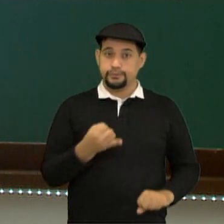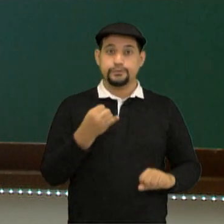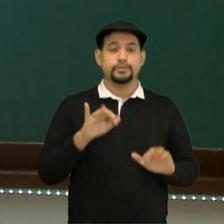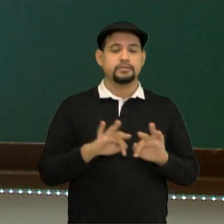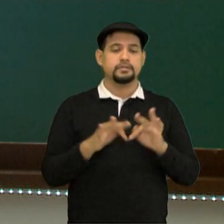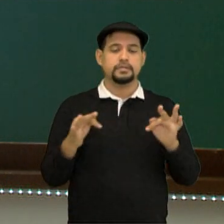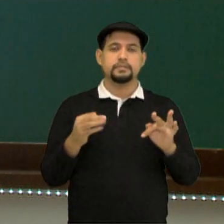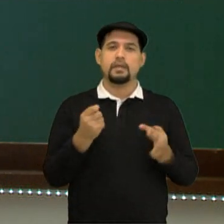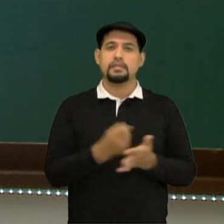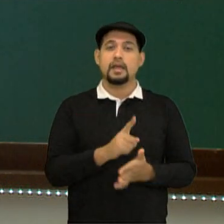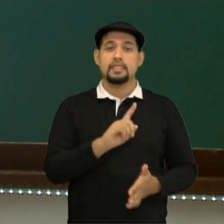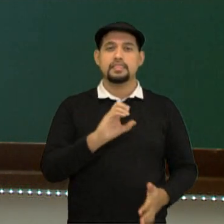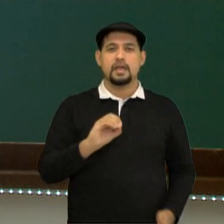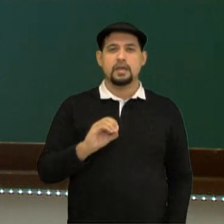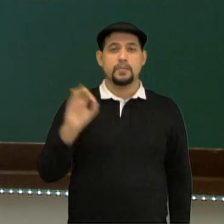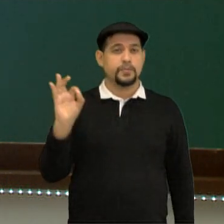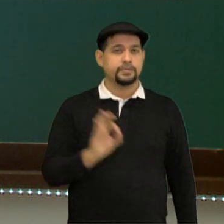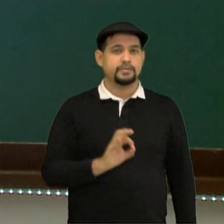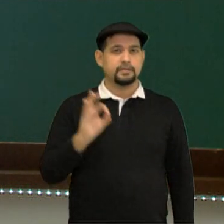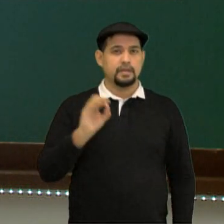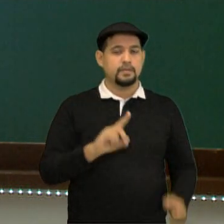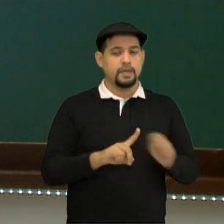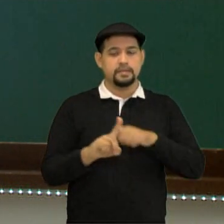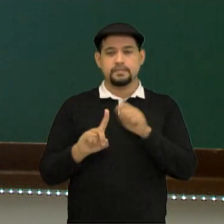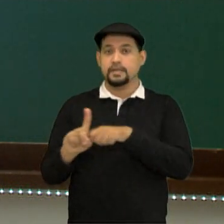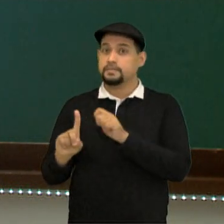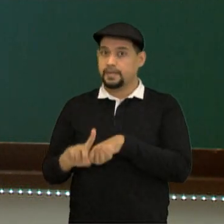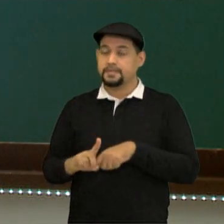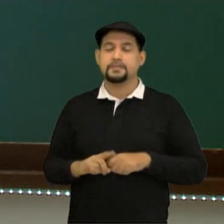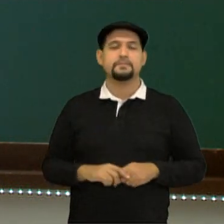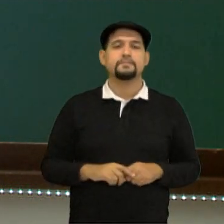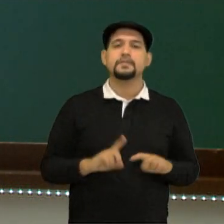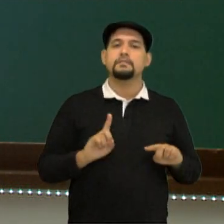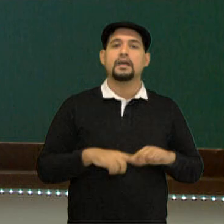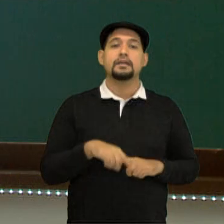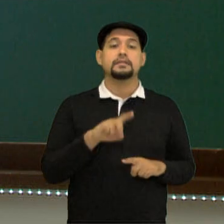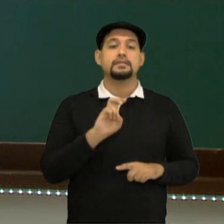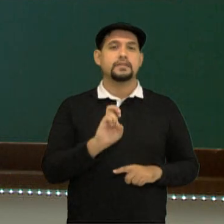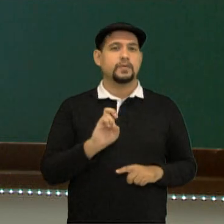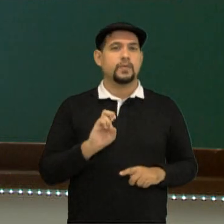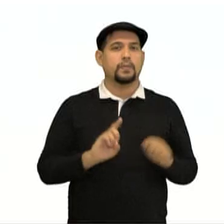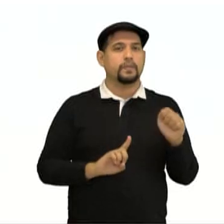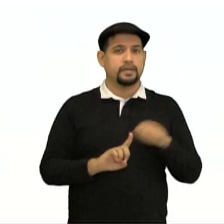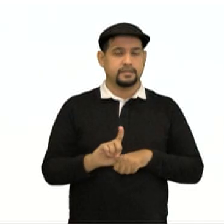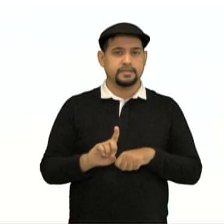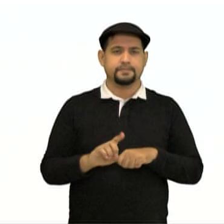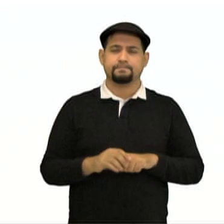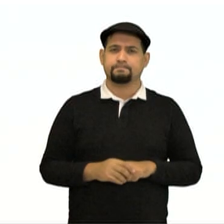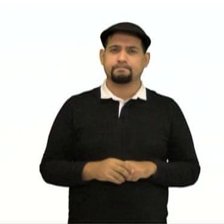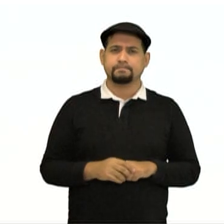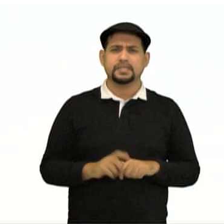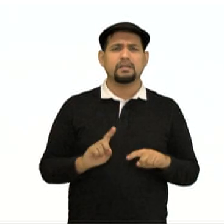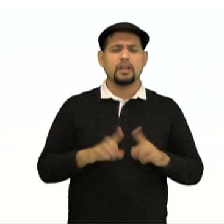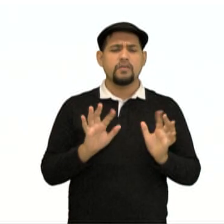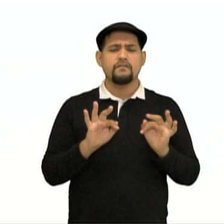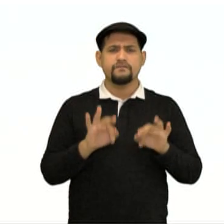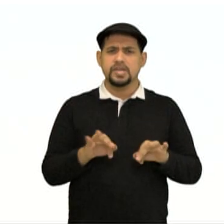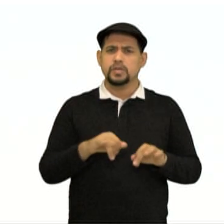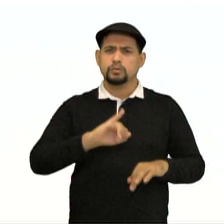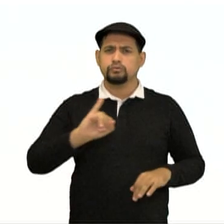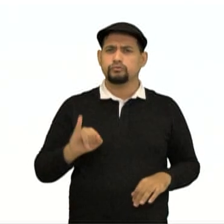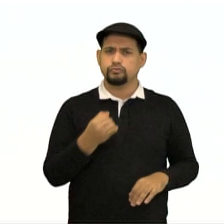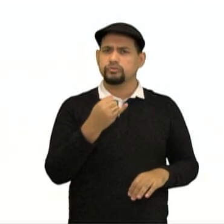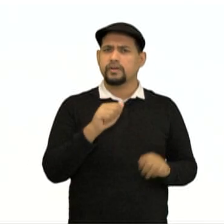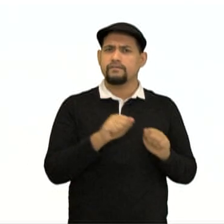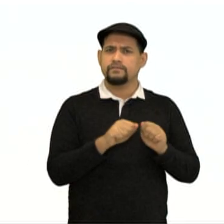uma taxa de 10% por mês, durante 5 meses. Se no fim desse período o juro